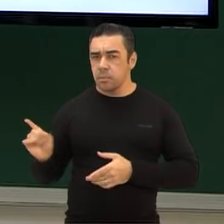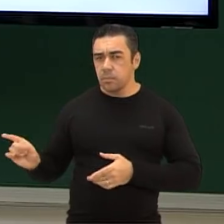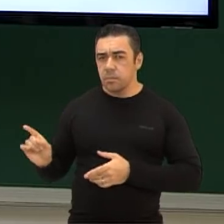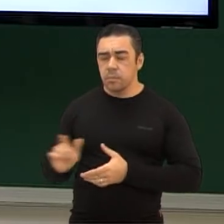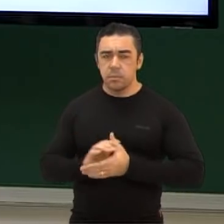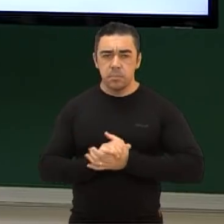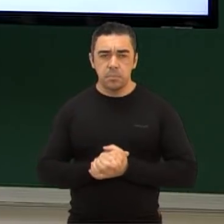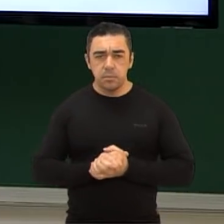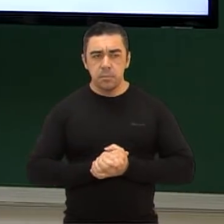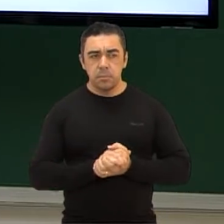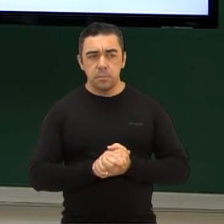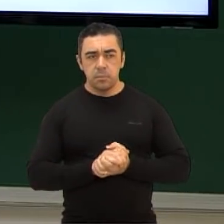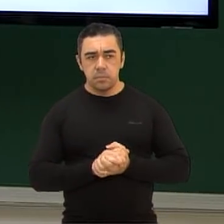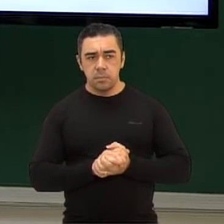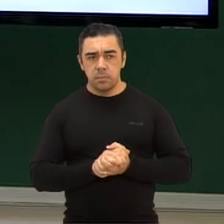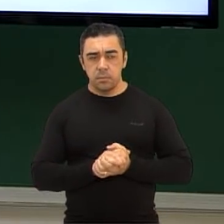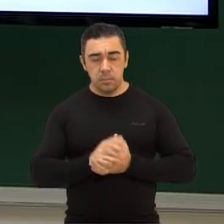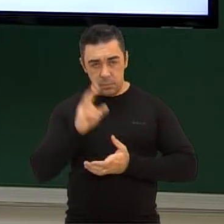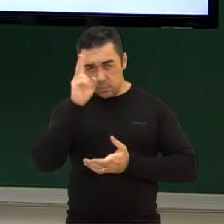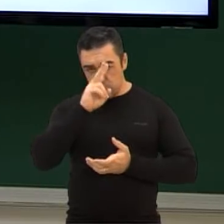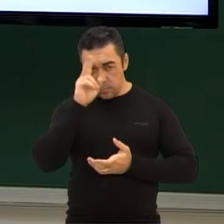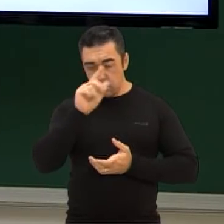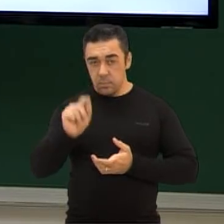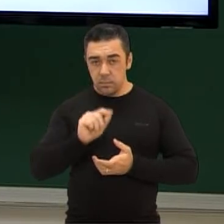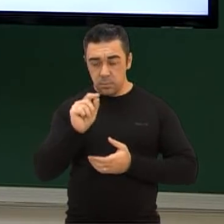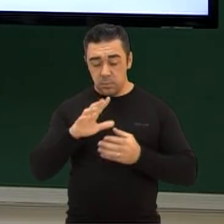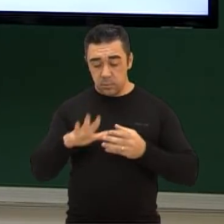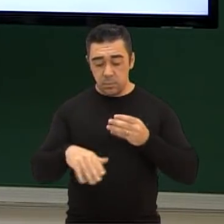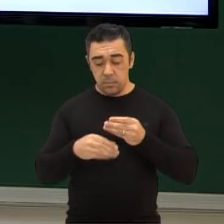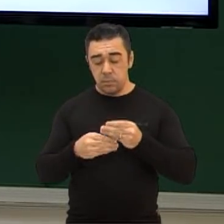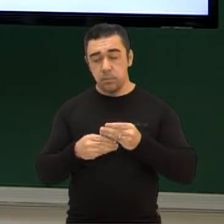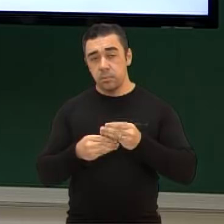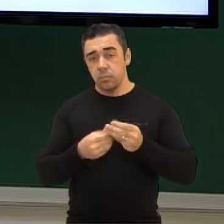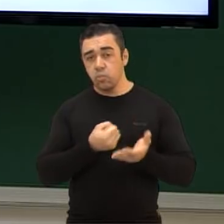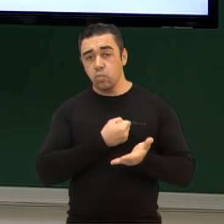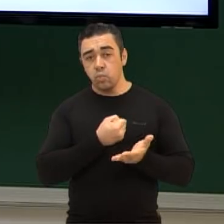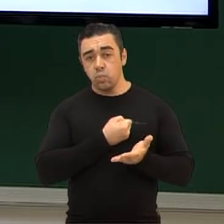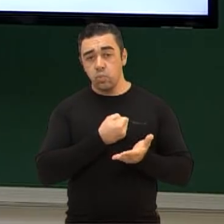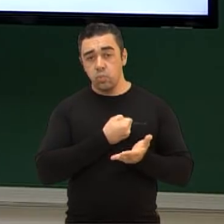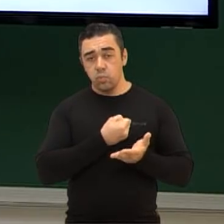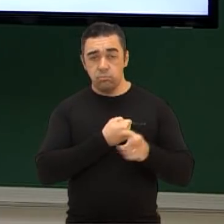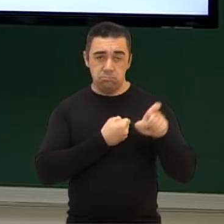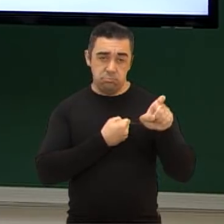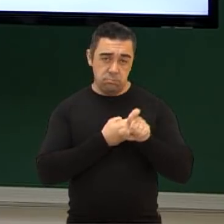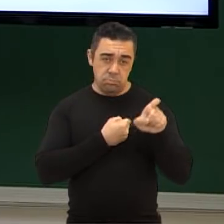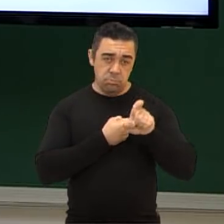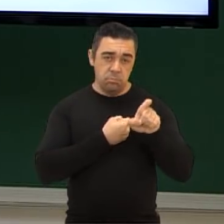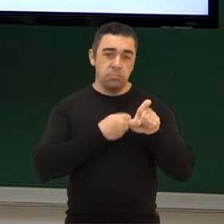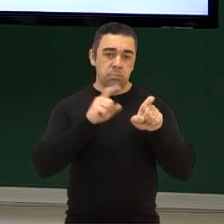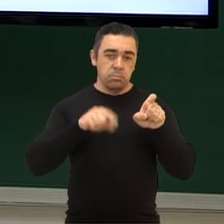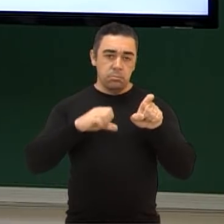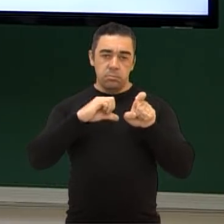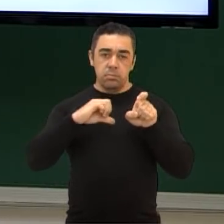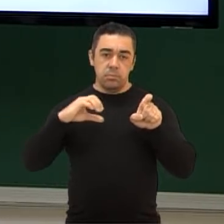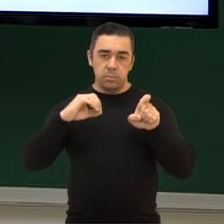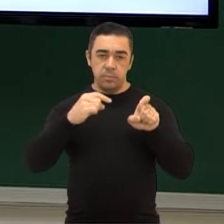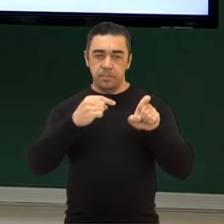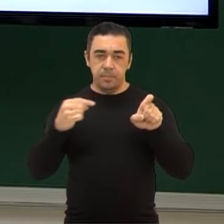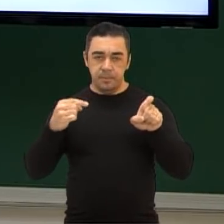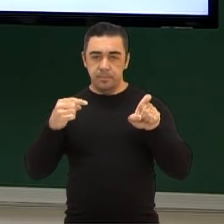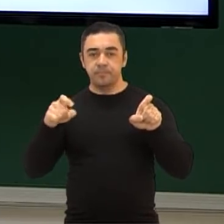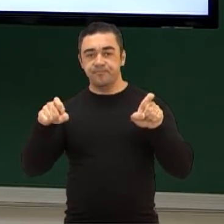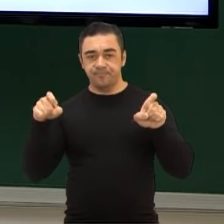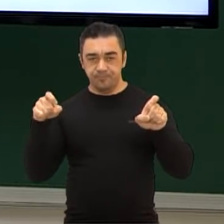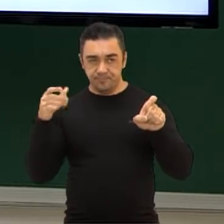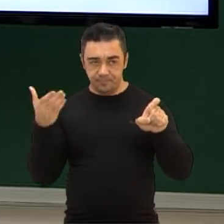será? Então, vamos lembrar que o complementar de um número x, né, é 90 menos